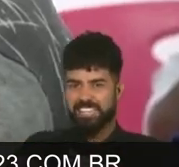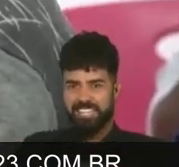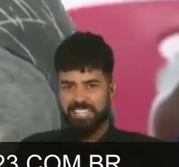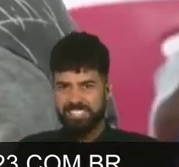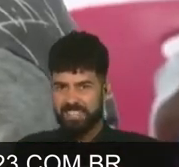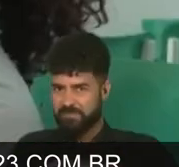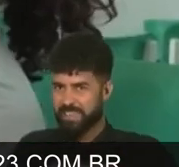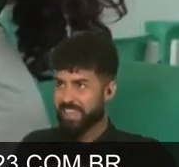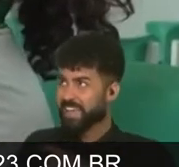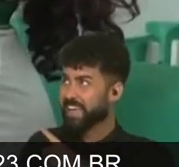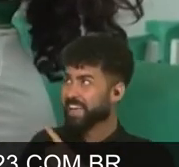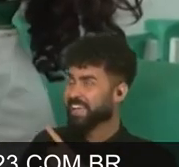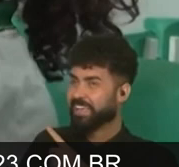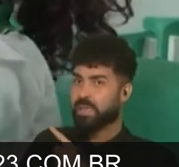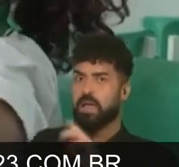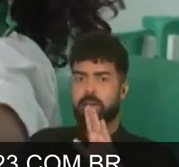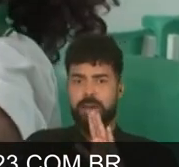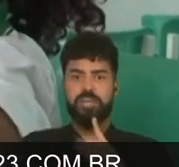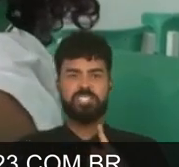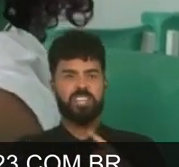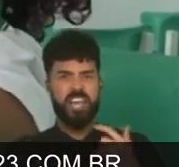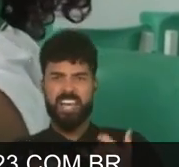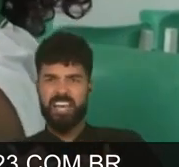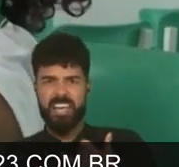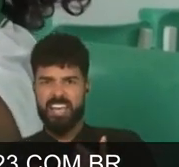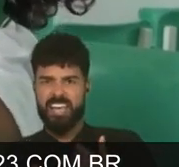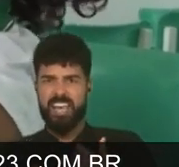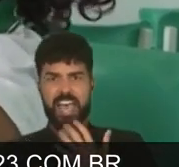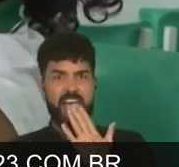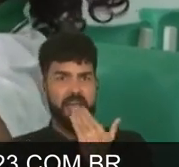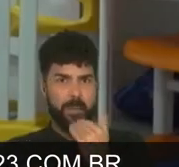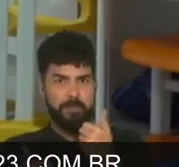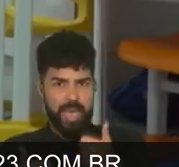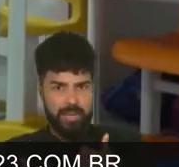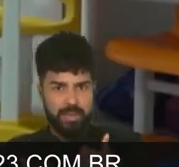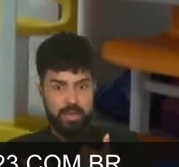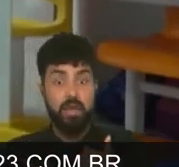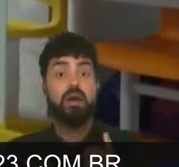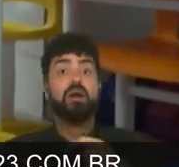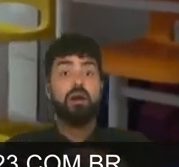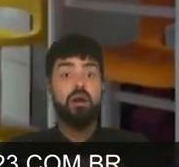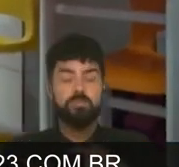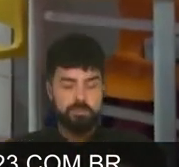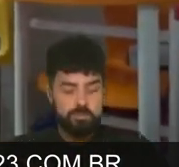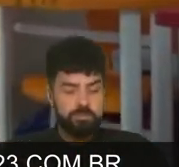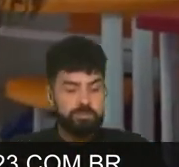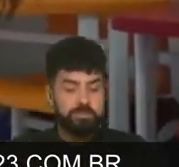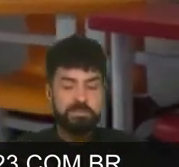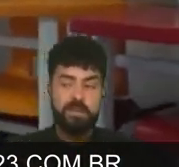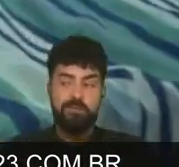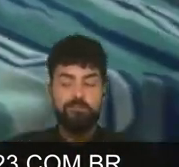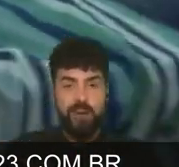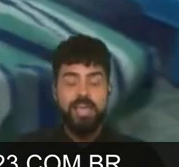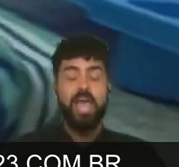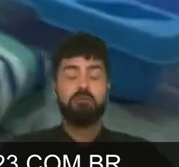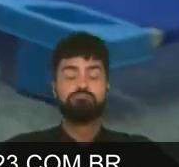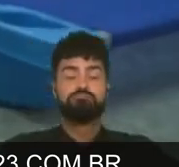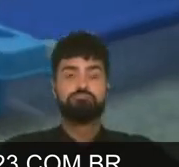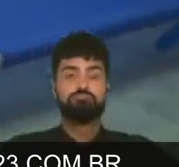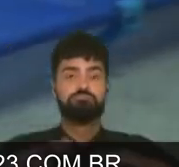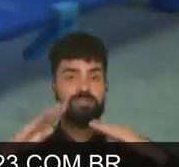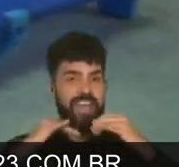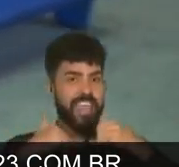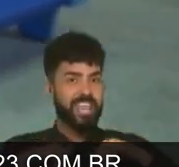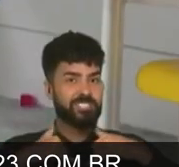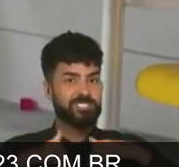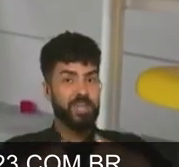gosta. Mas depois das travessuras e de bem alimentadas, é hora delas renovarem as energias.